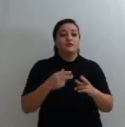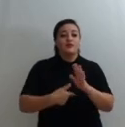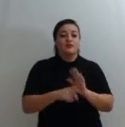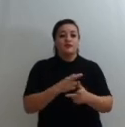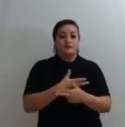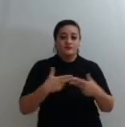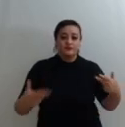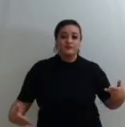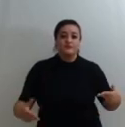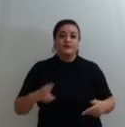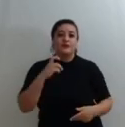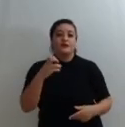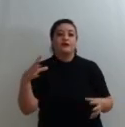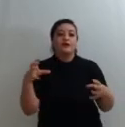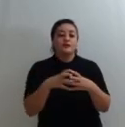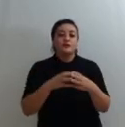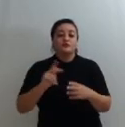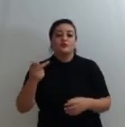da quinta turma, no HC